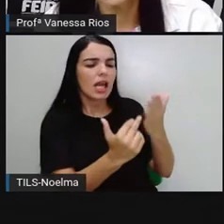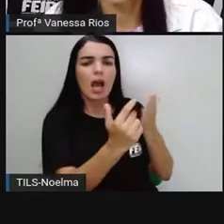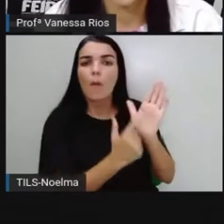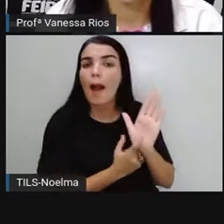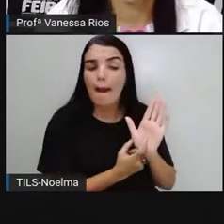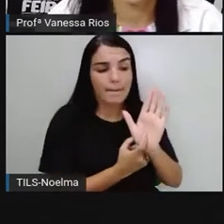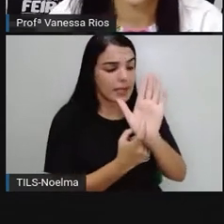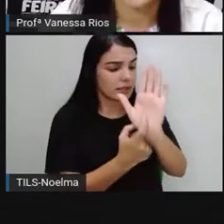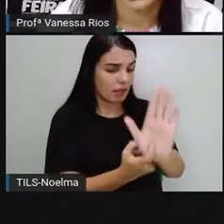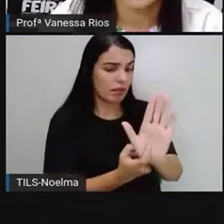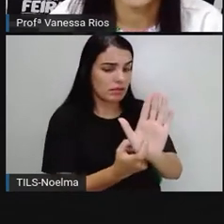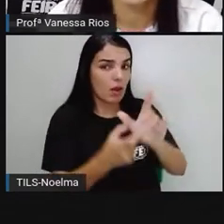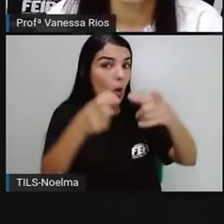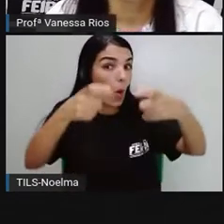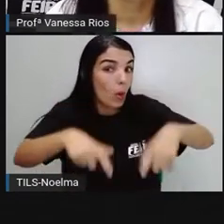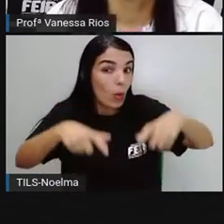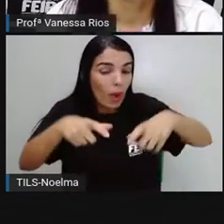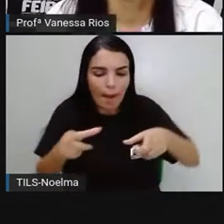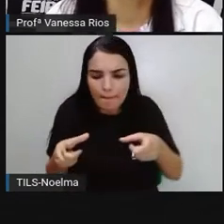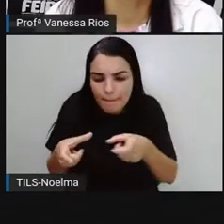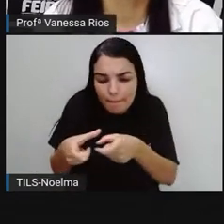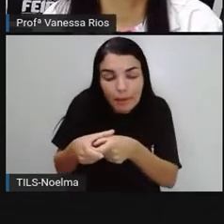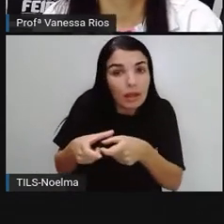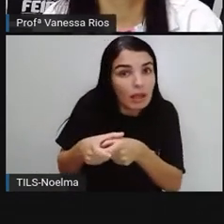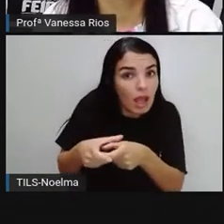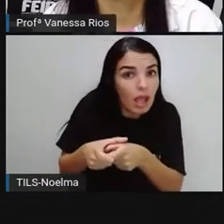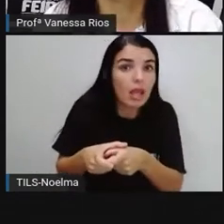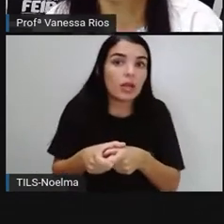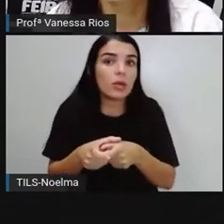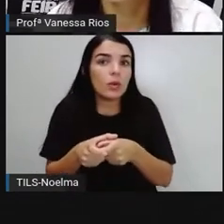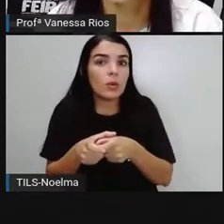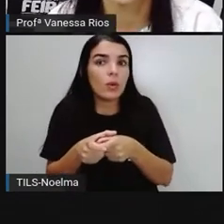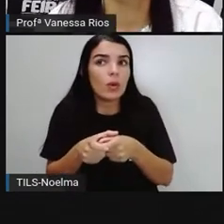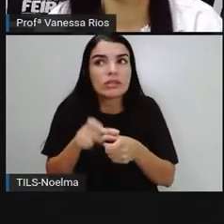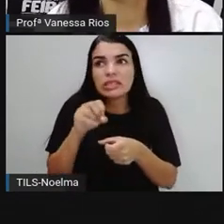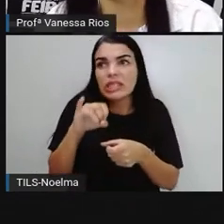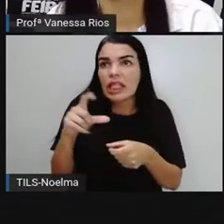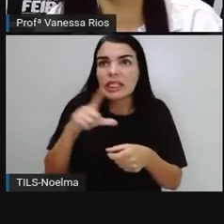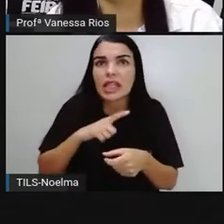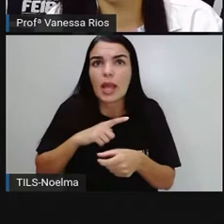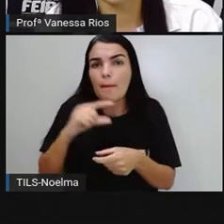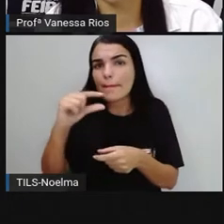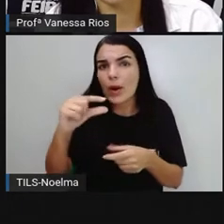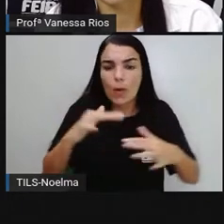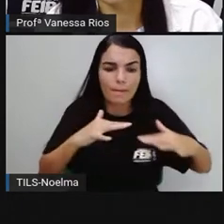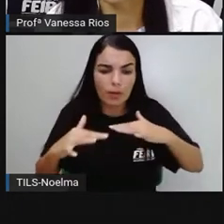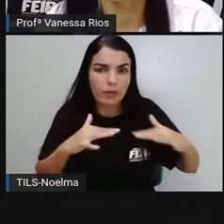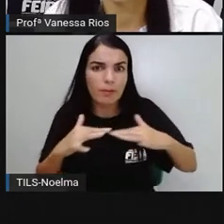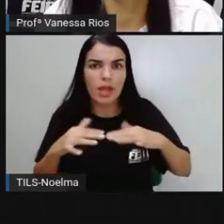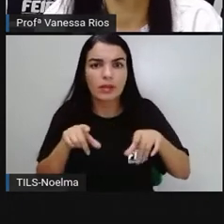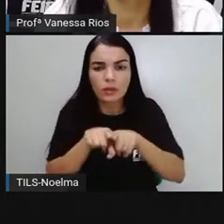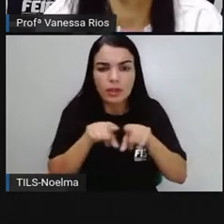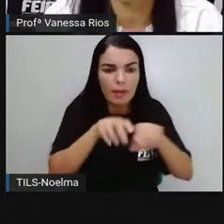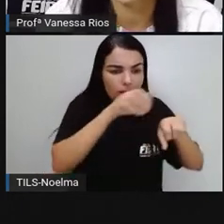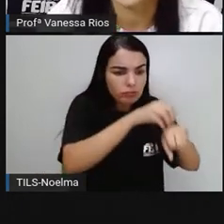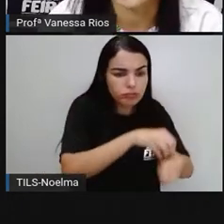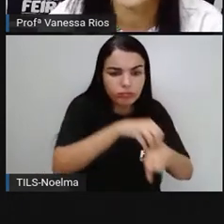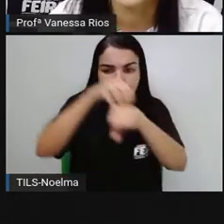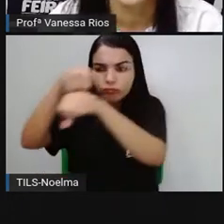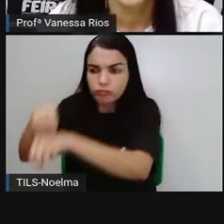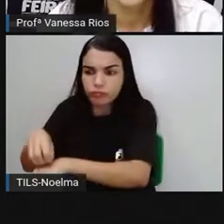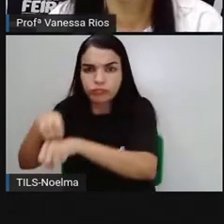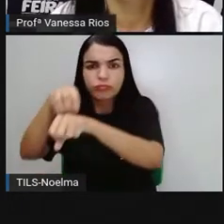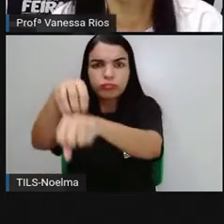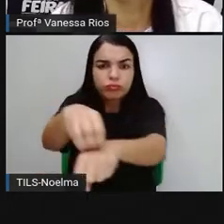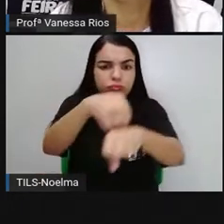gráfica de lugares pequenos, em relação à movimentação, em relação ao deslocamento de percursos